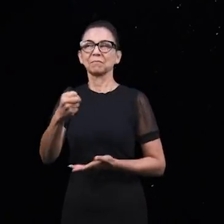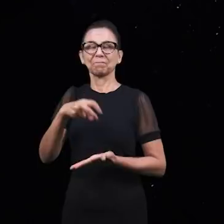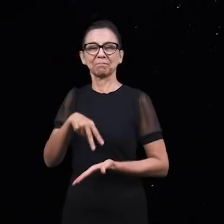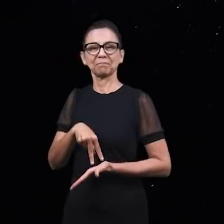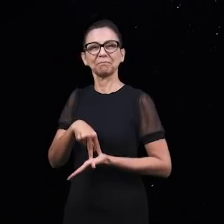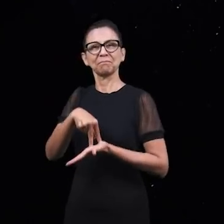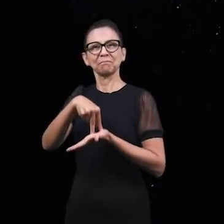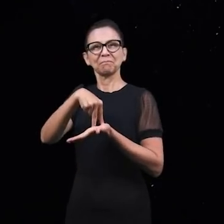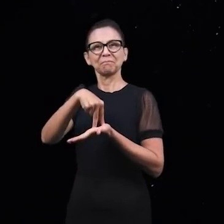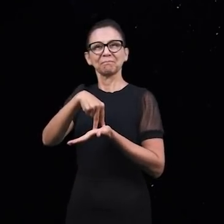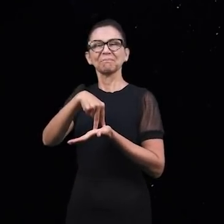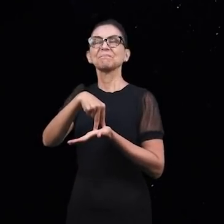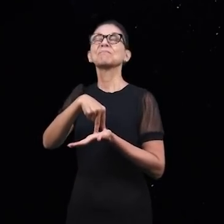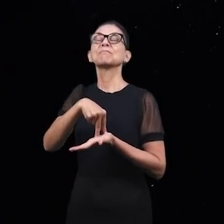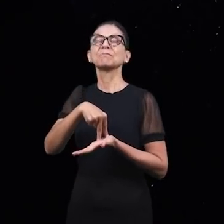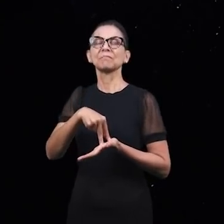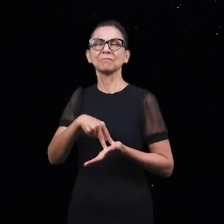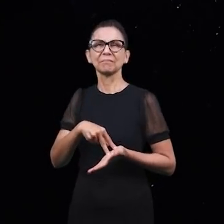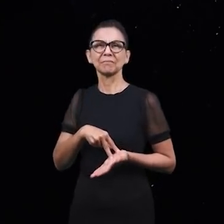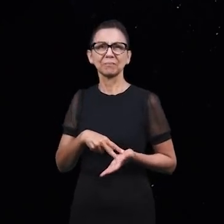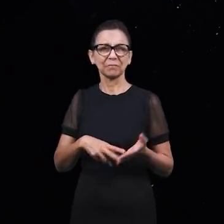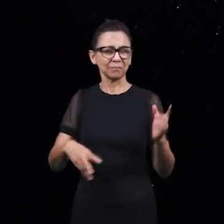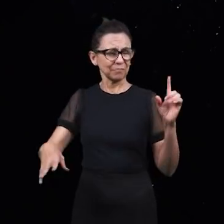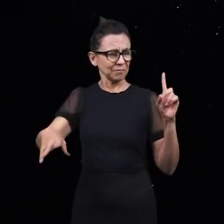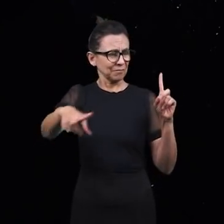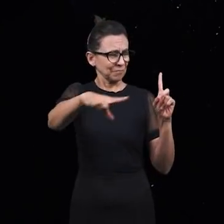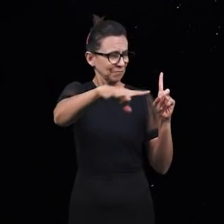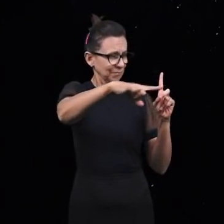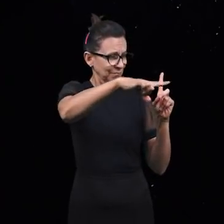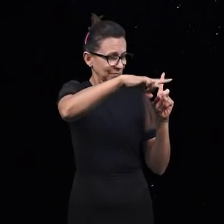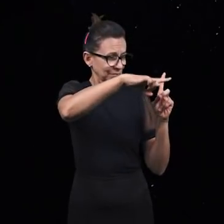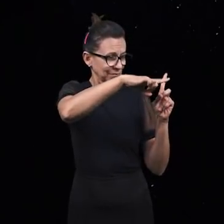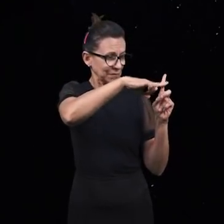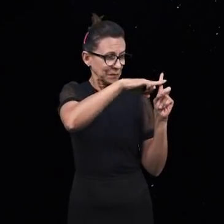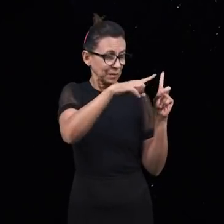Venceu a morte,